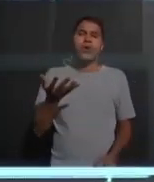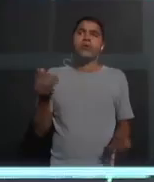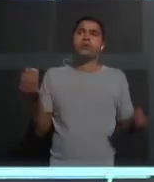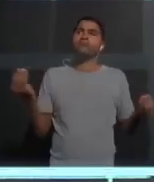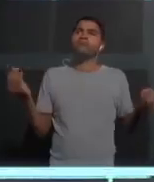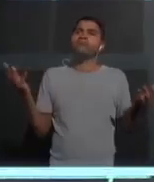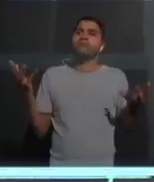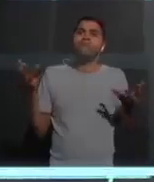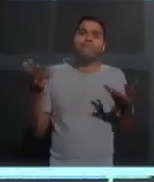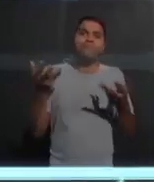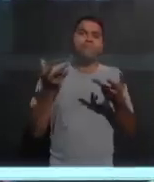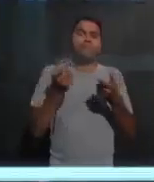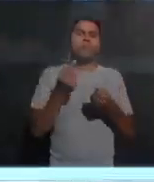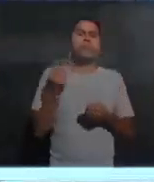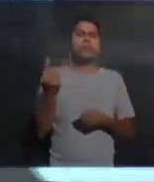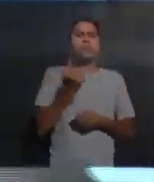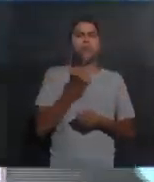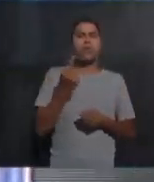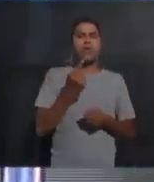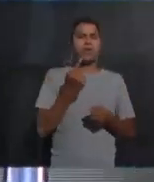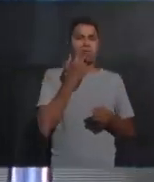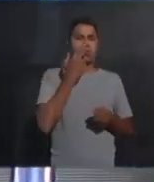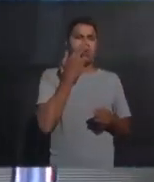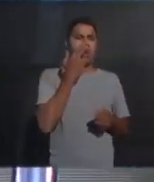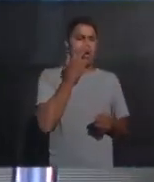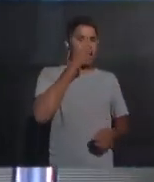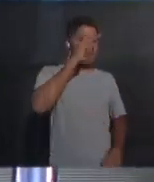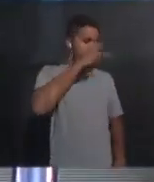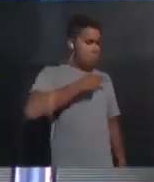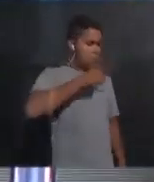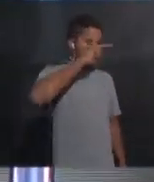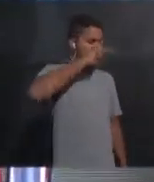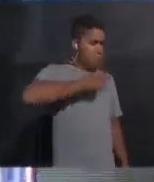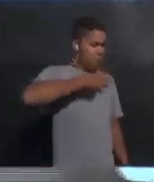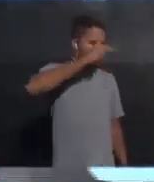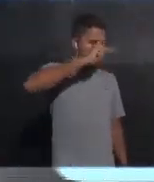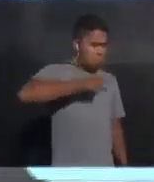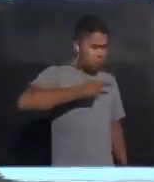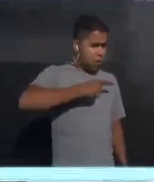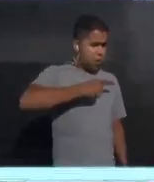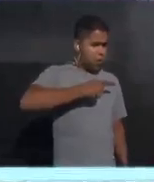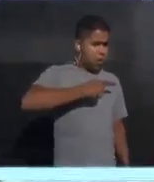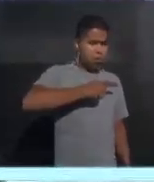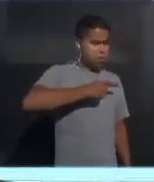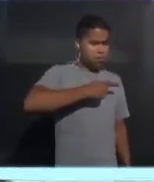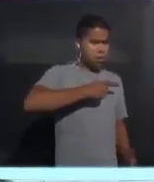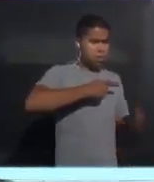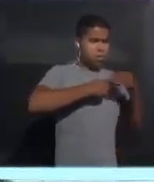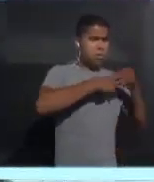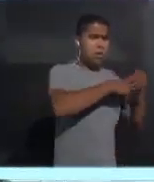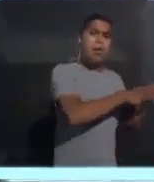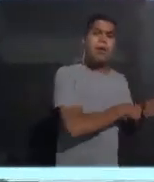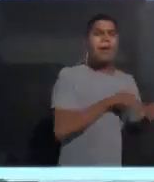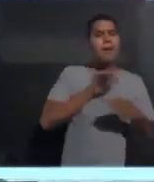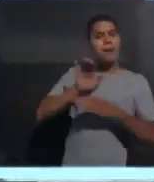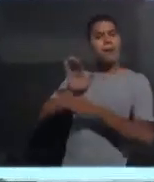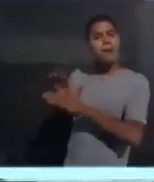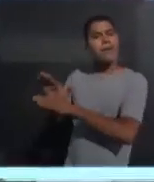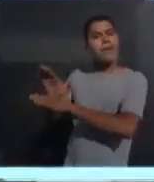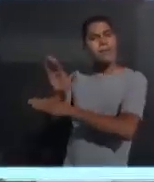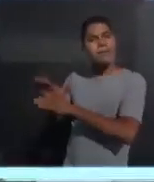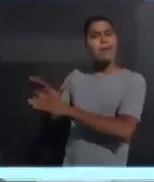maravilhoso quando a gente sai do nosso mundinho do eu eu eu eu eu quero eu vou eu passo eu